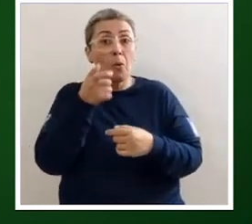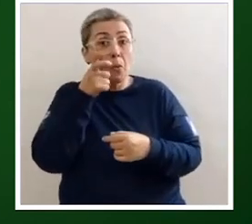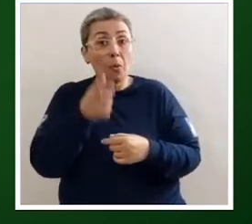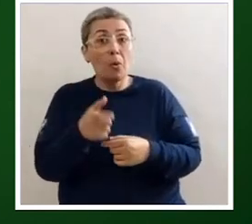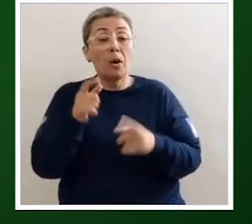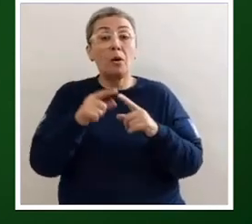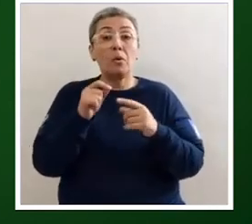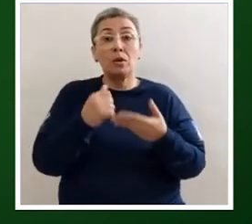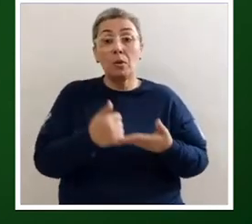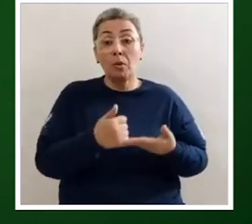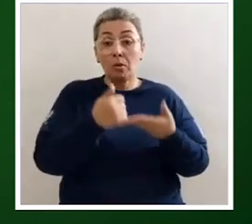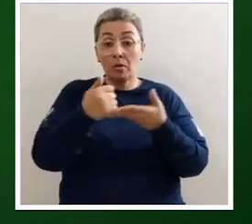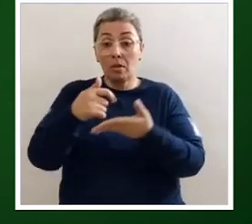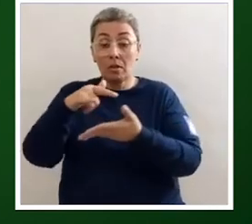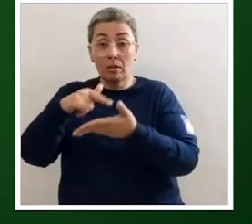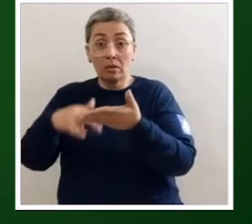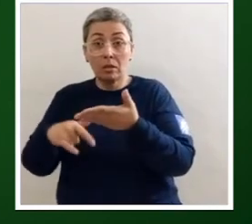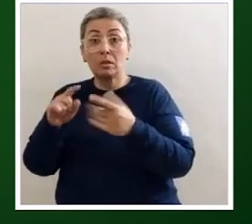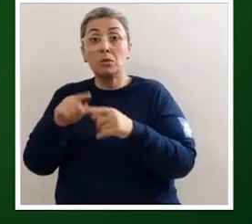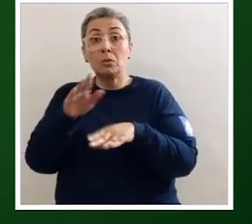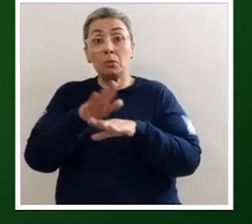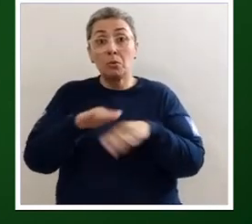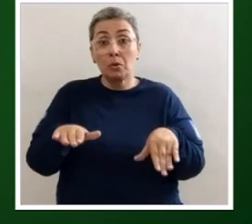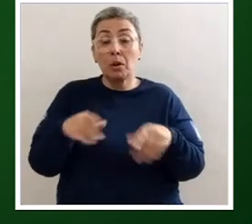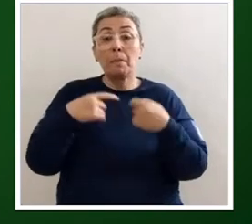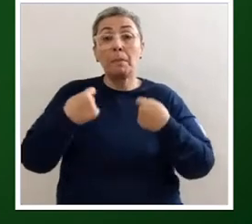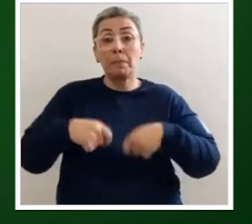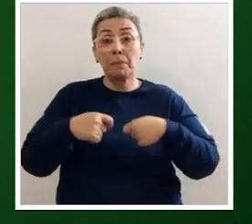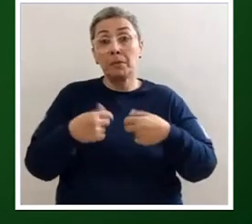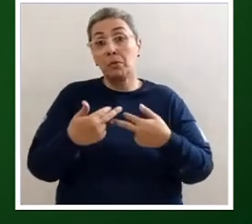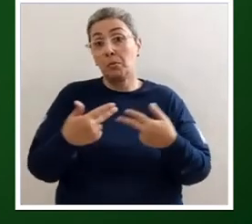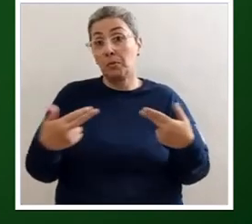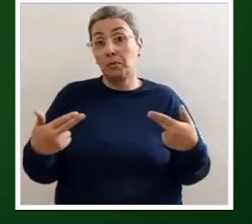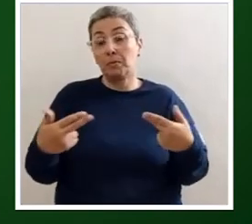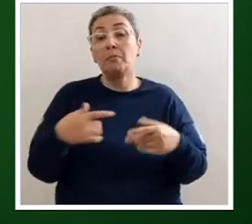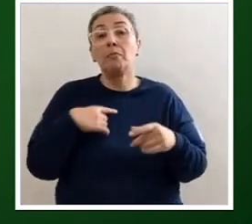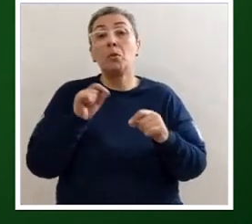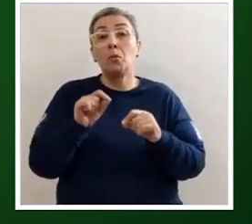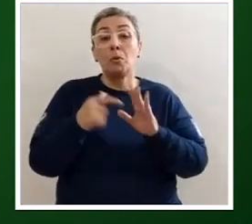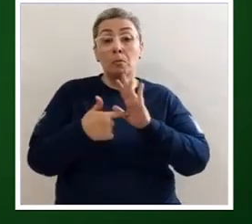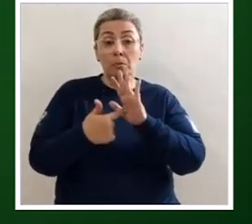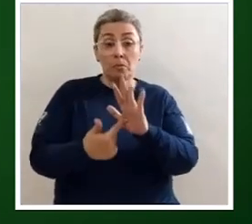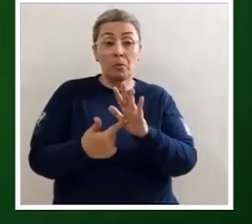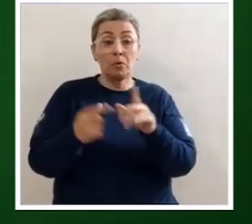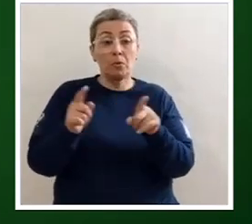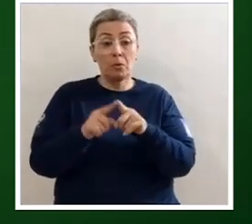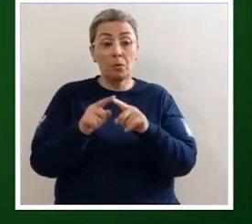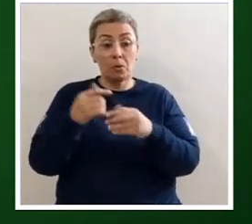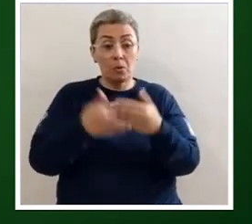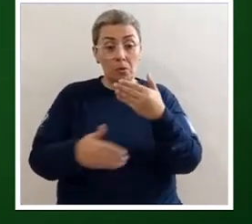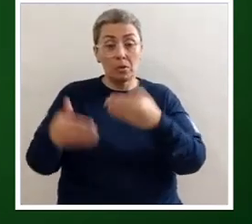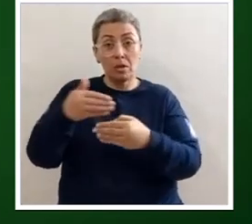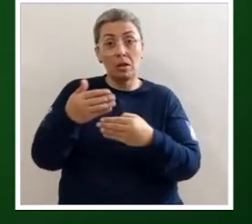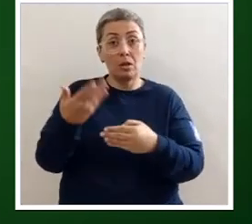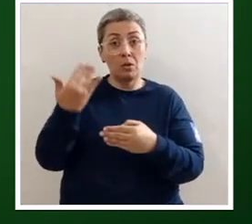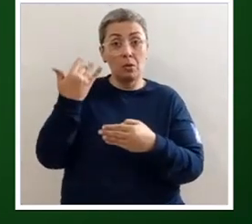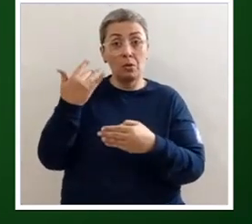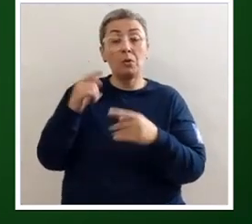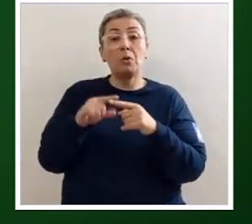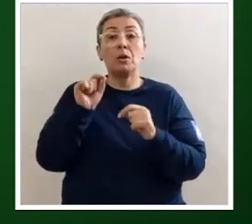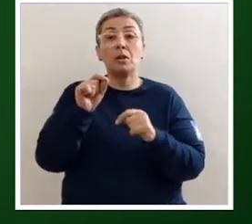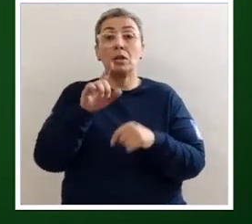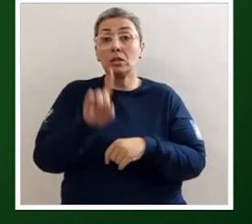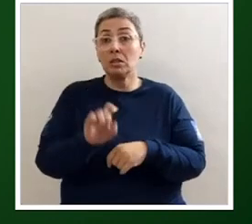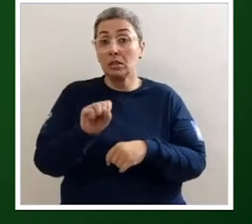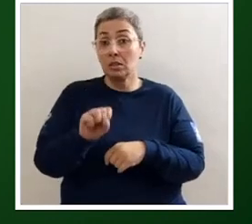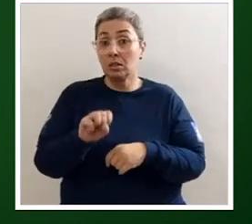o encaminhamento das crianças que necessitasse como eu mostrei para vocês nos slides anteriores a